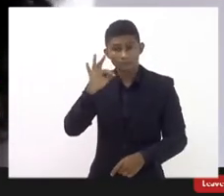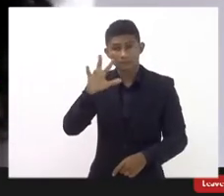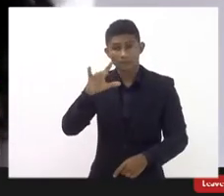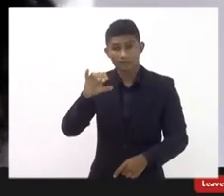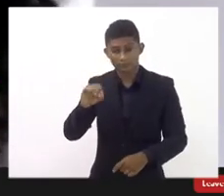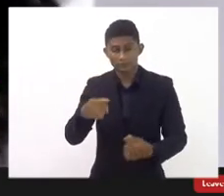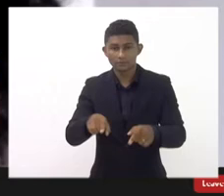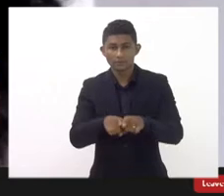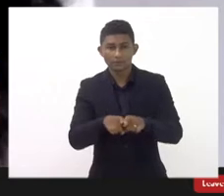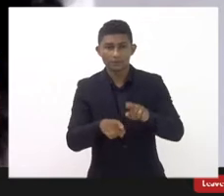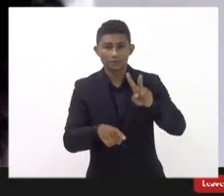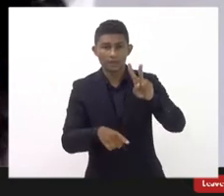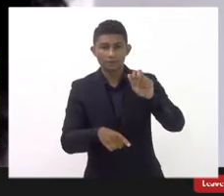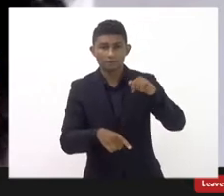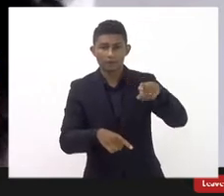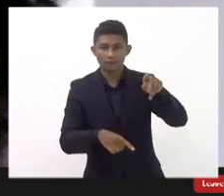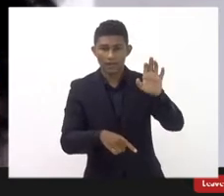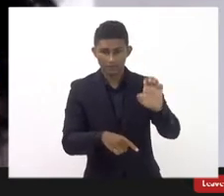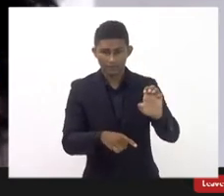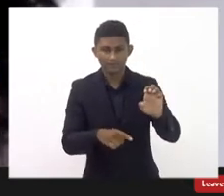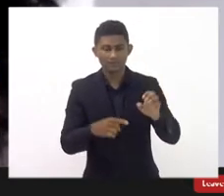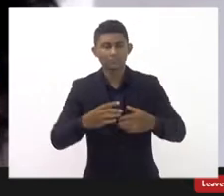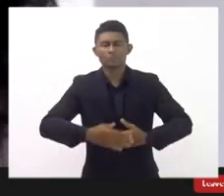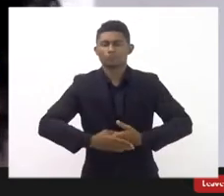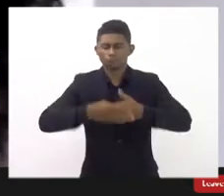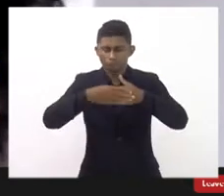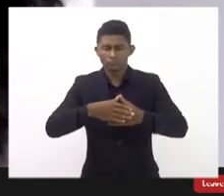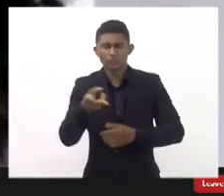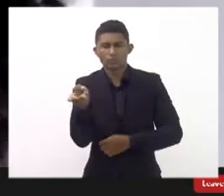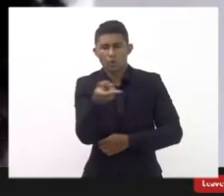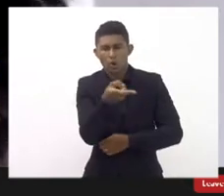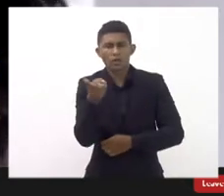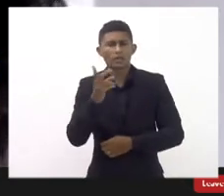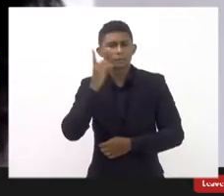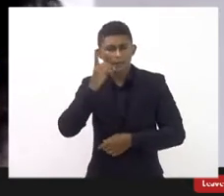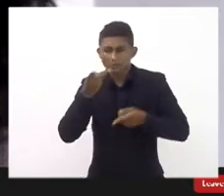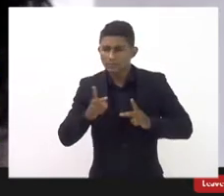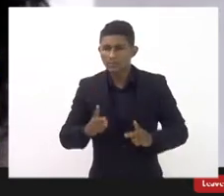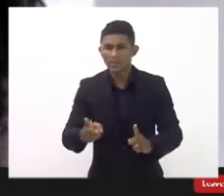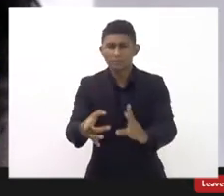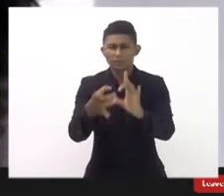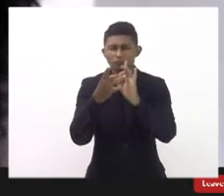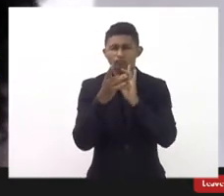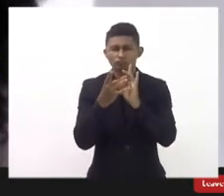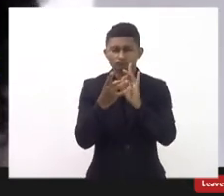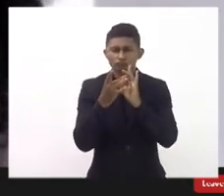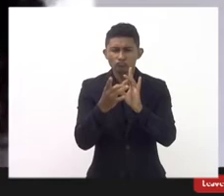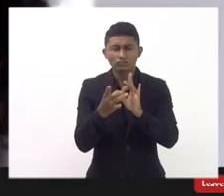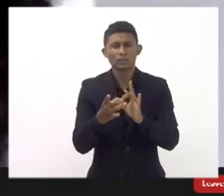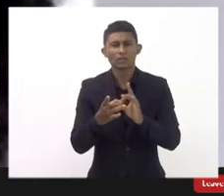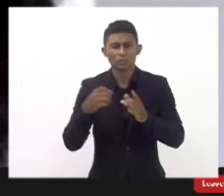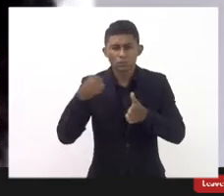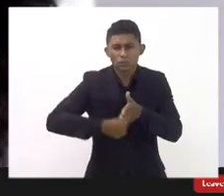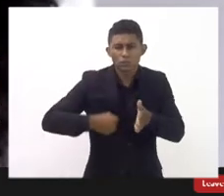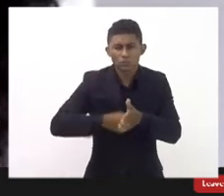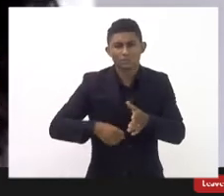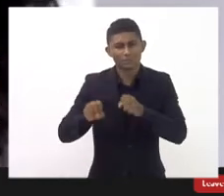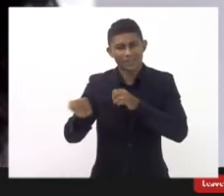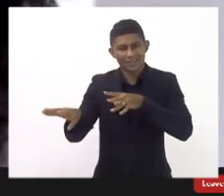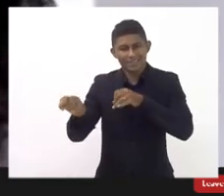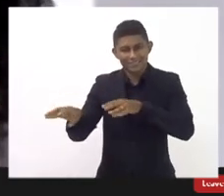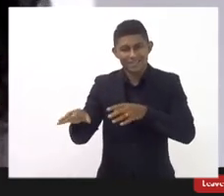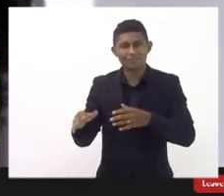deputado Valdec, né, dois grandes aliados na luta pela educação pública no Estado do Rio de Janeiro, e também a